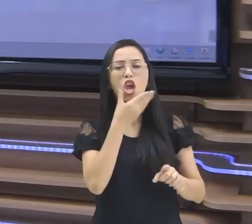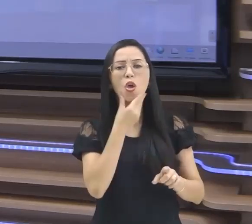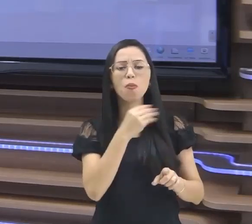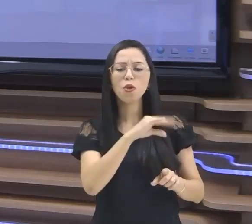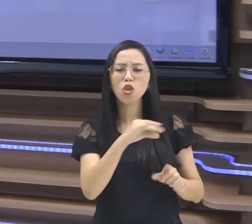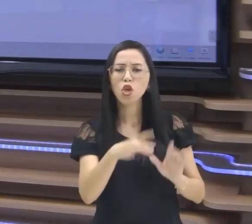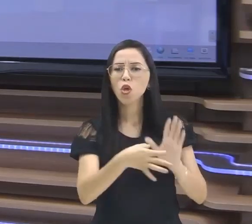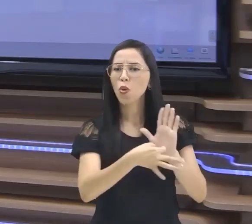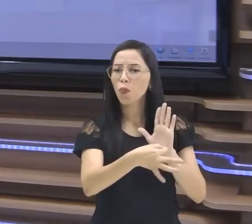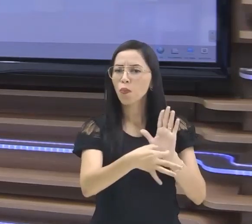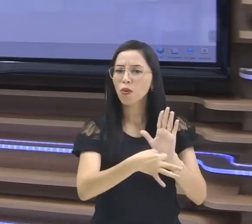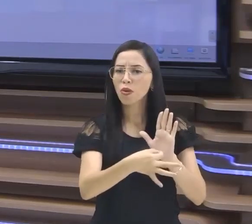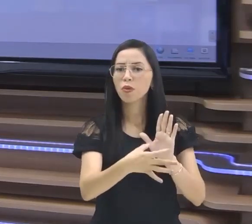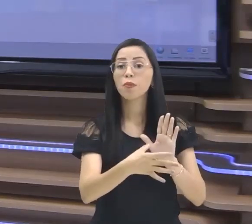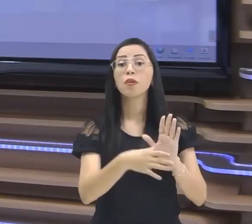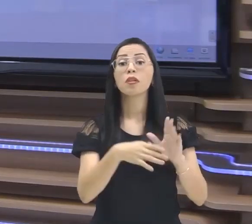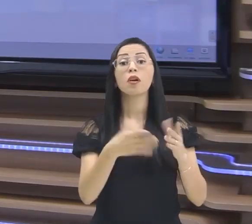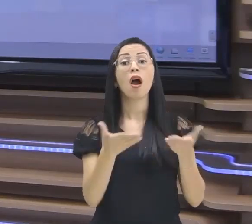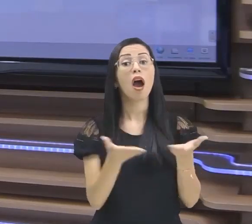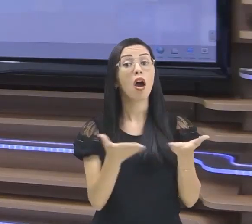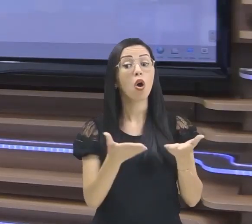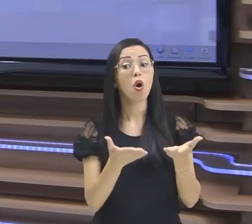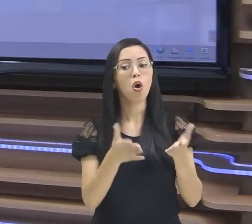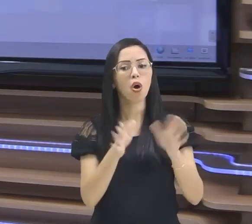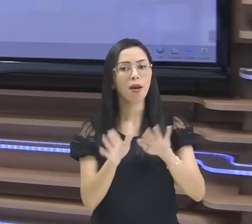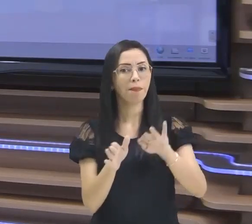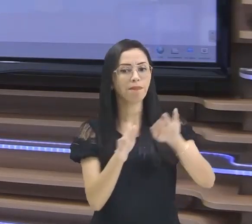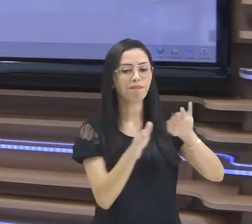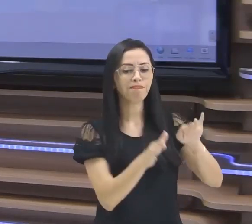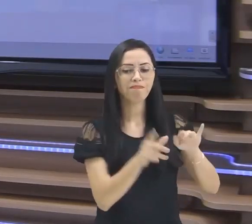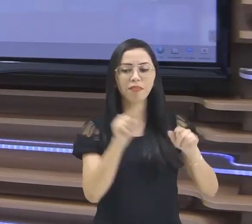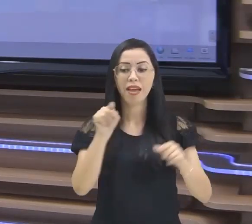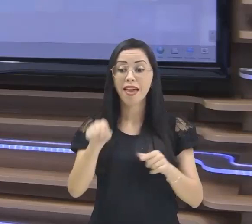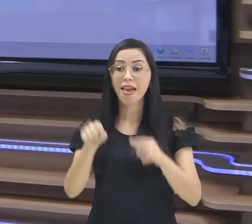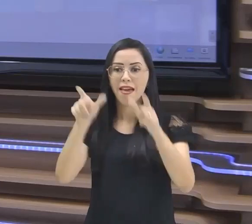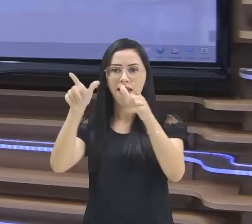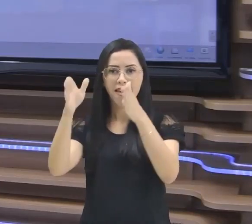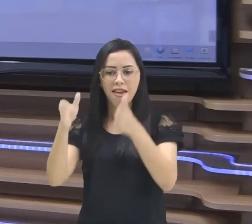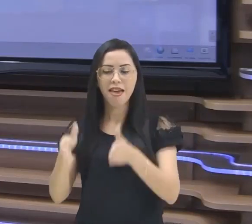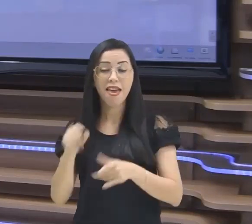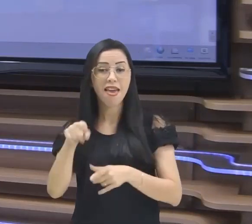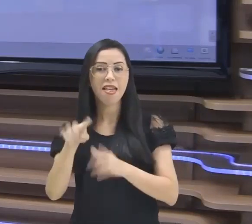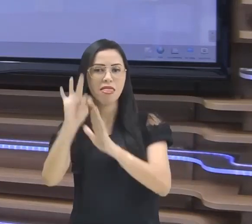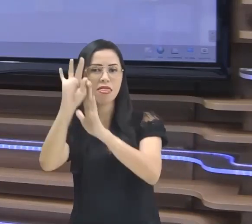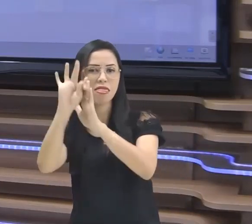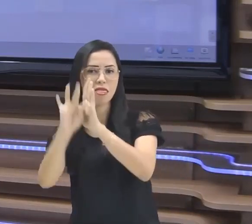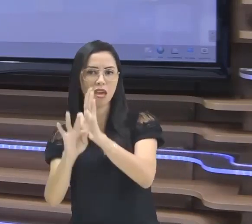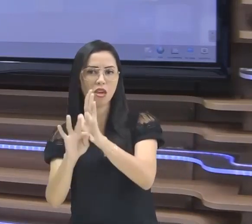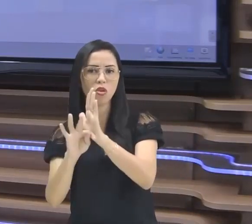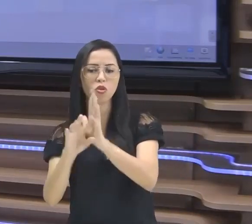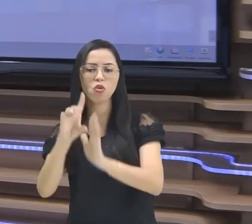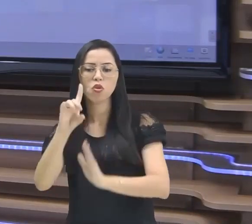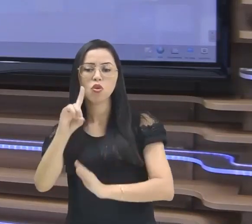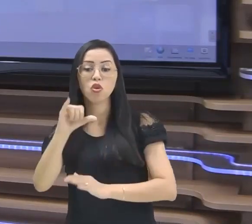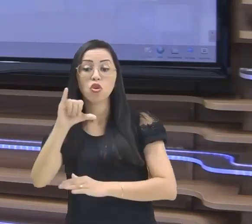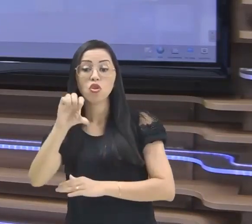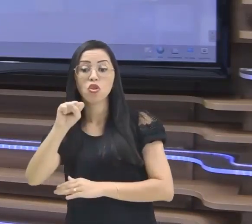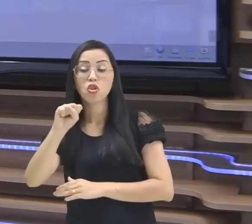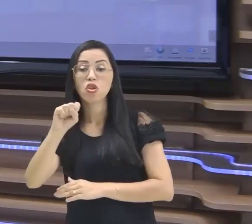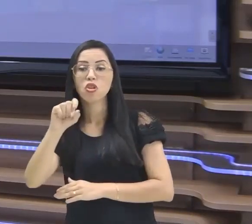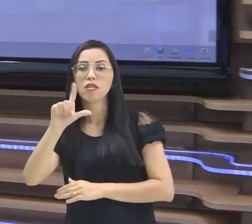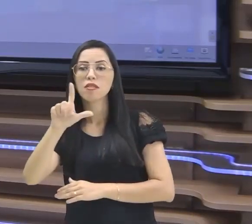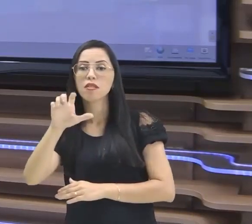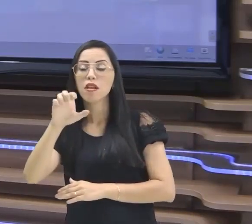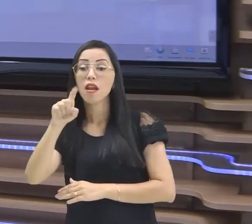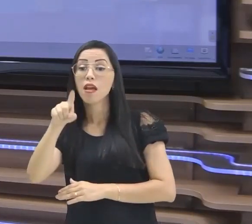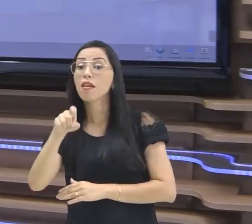texto narrativo. Esse aí da dislexia, a gente vai falar sobre a dislexia de uma outra forma, os dois são o mesmo assunto, mas um